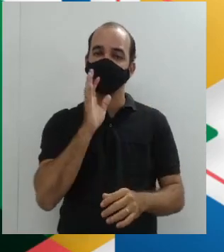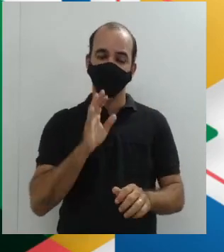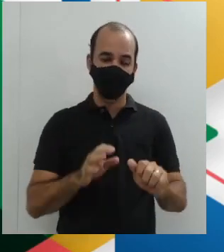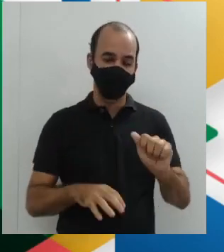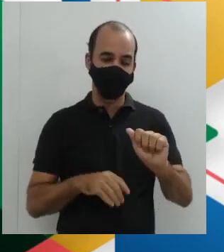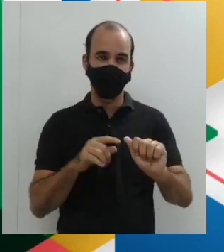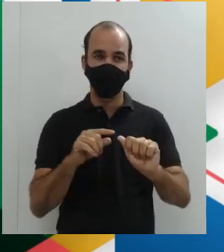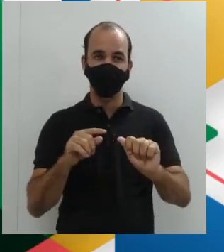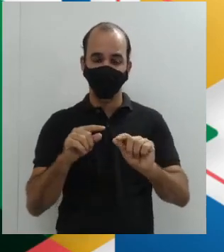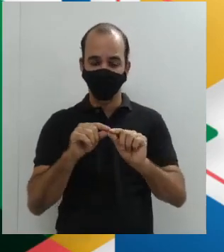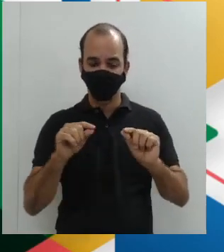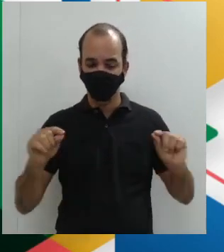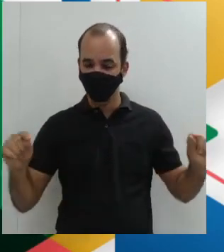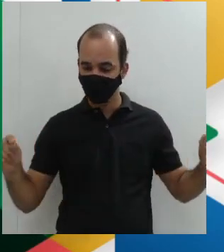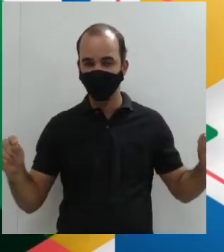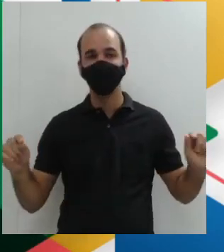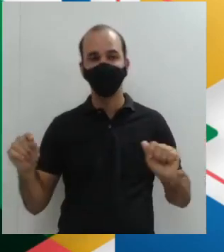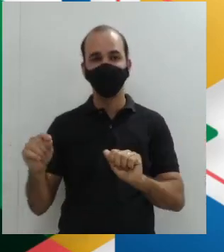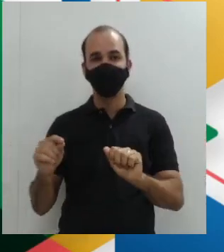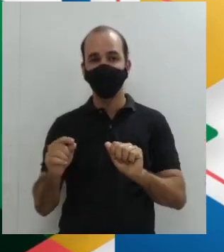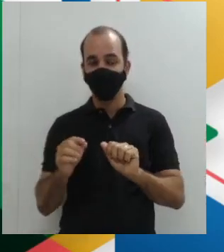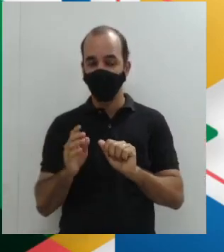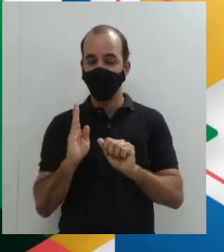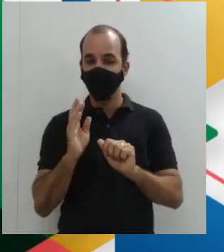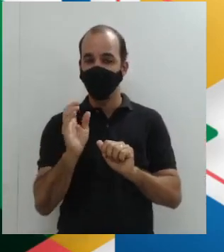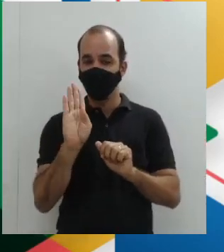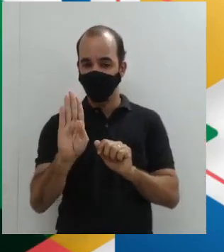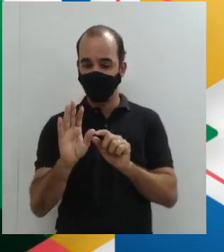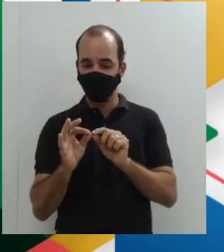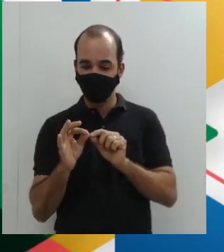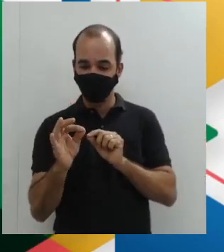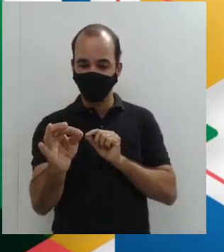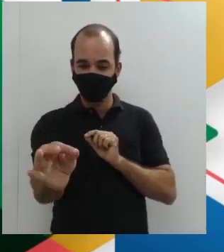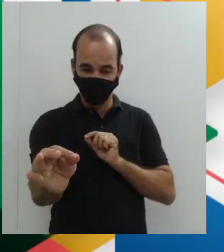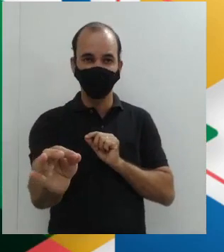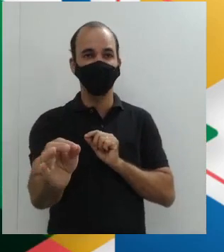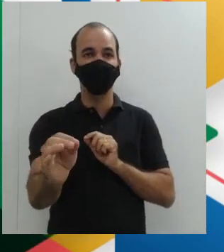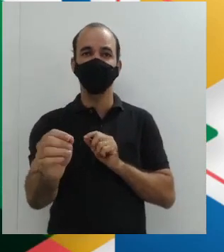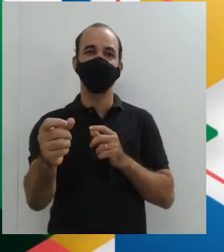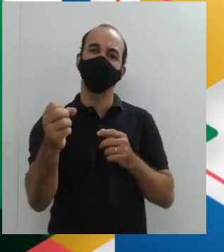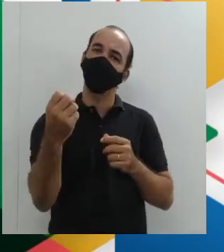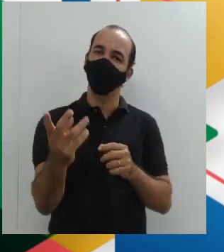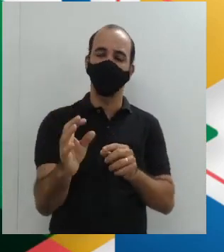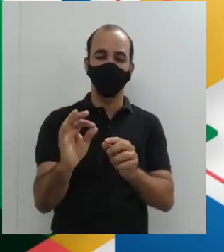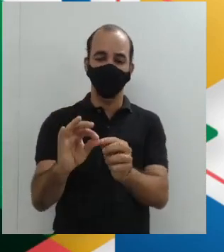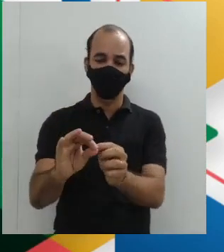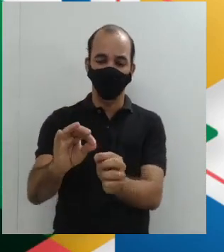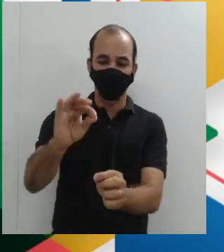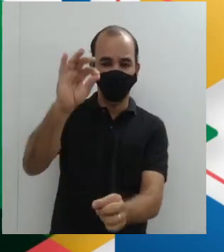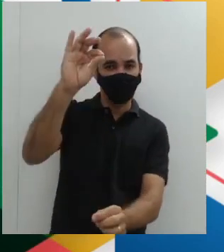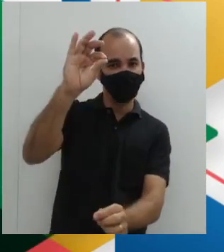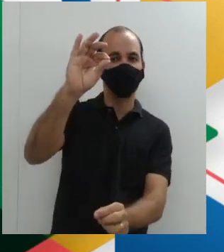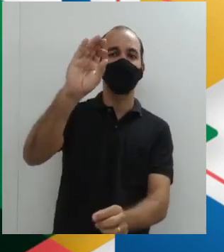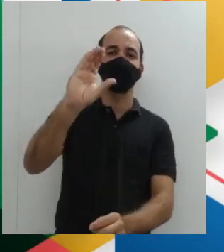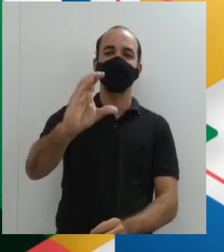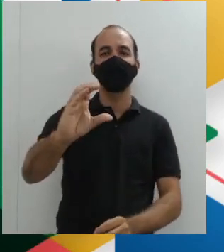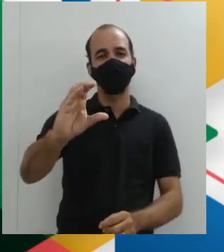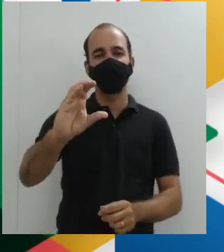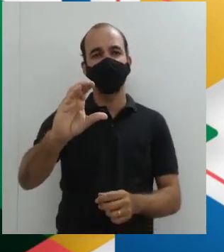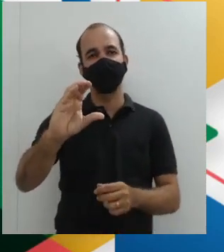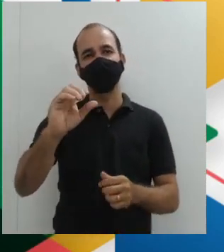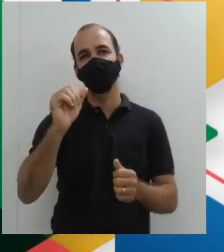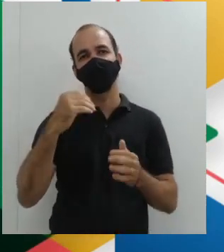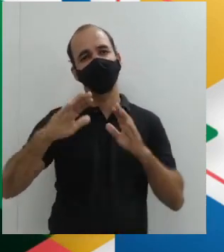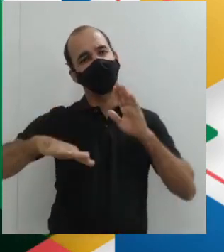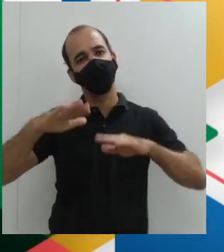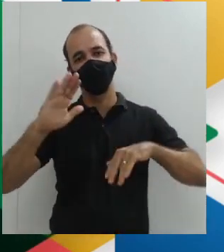largura medida B e altura ou profundidade medida C, tá certo? Ora eu vou chamar aqui de altura ou profundidade, dependendo